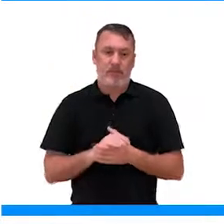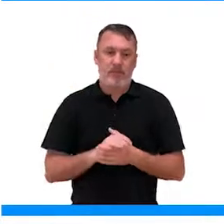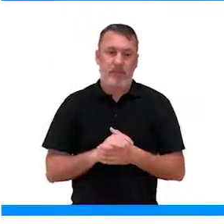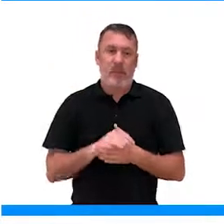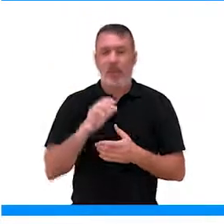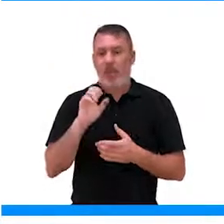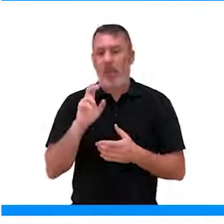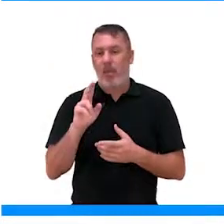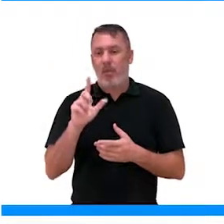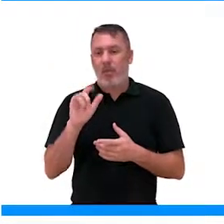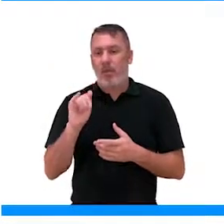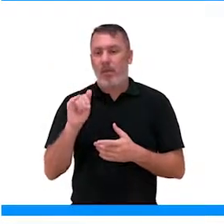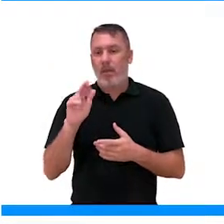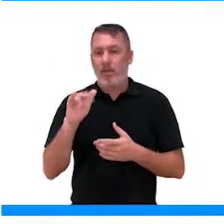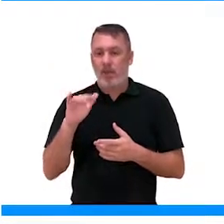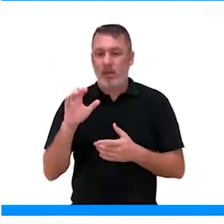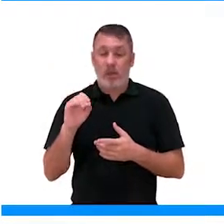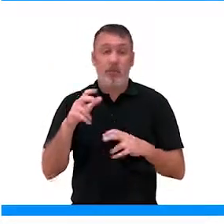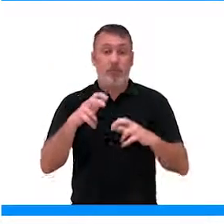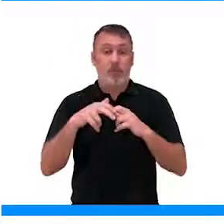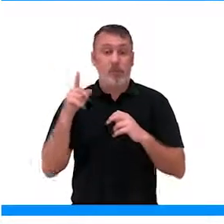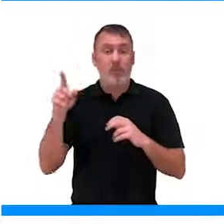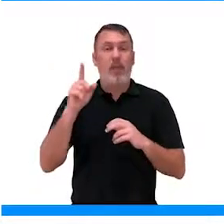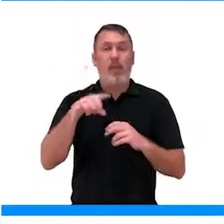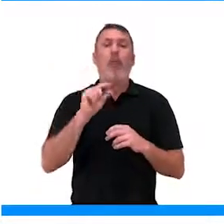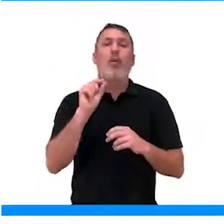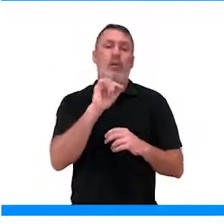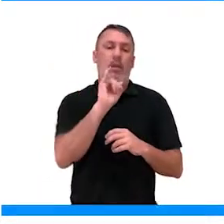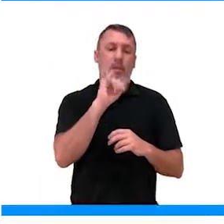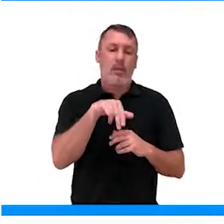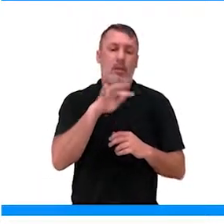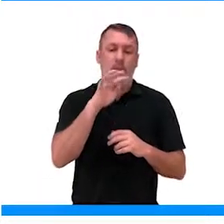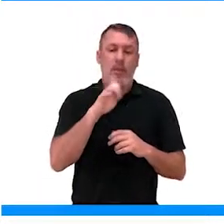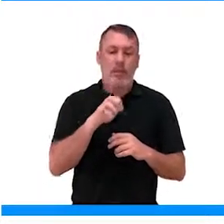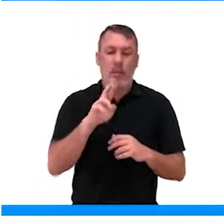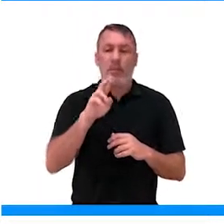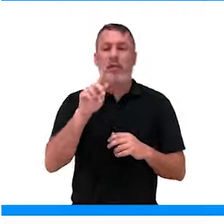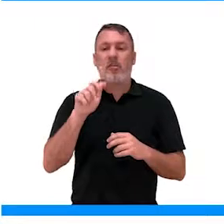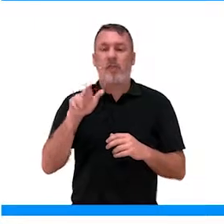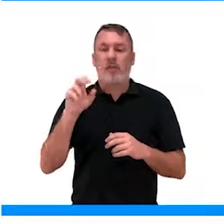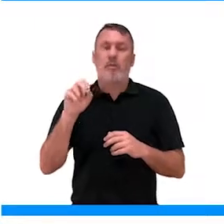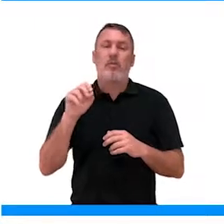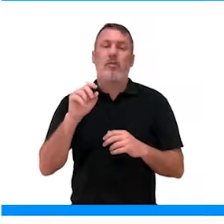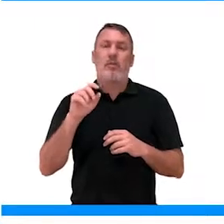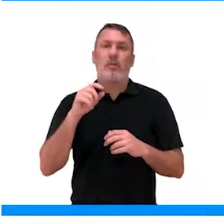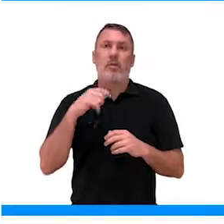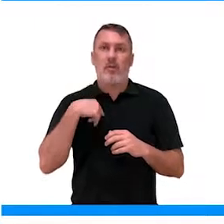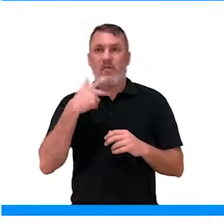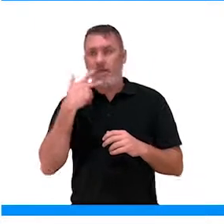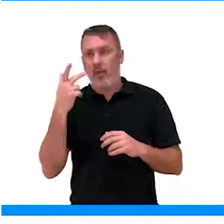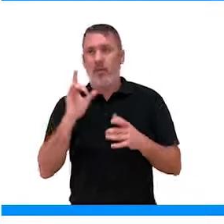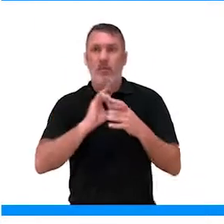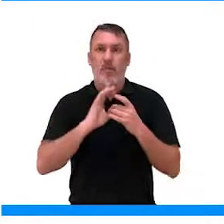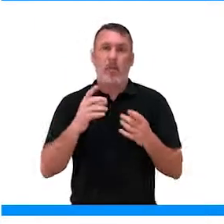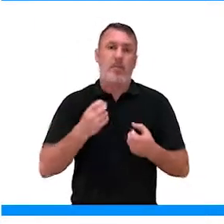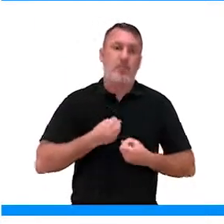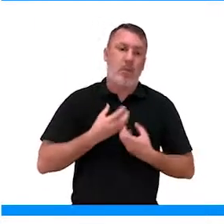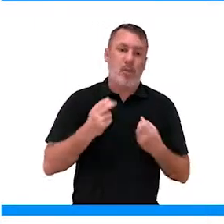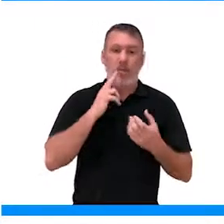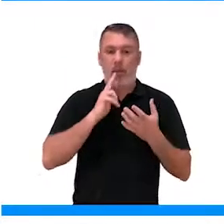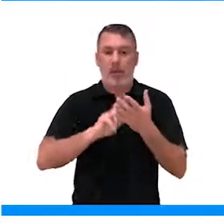aqui a mãe do eu lírico, né? Então isso é um intergênero, porque eu posso ler e falar um poema ou uma